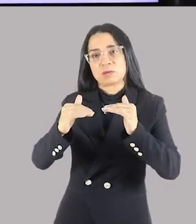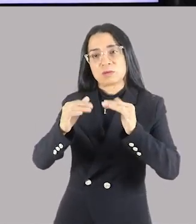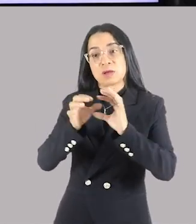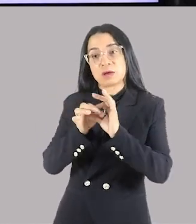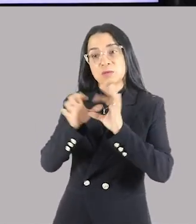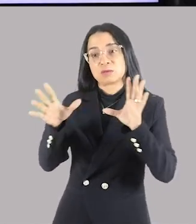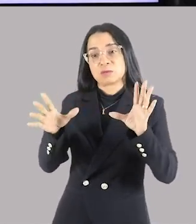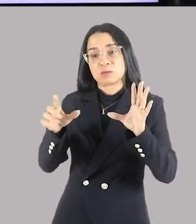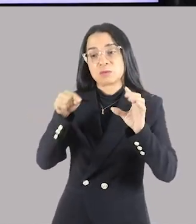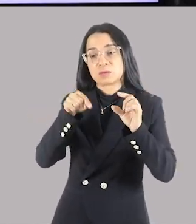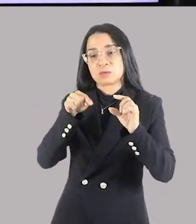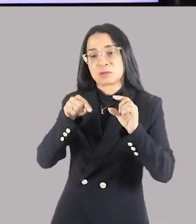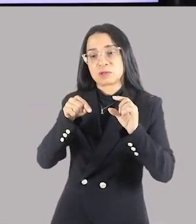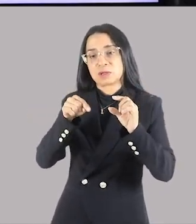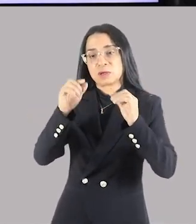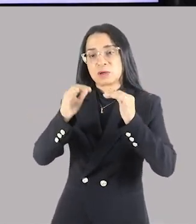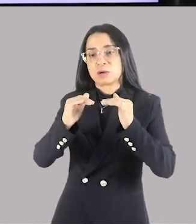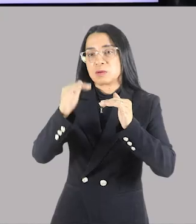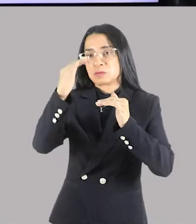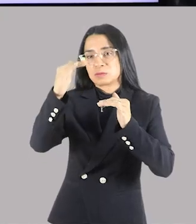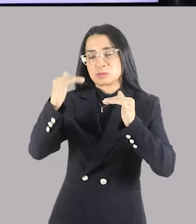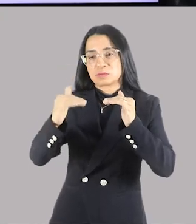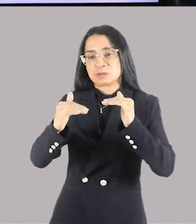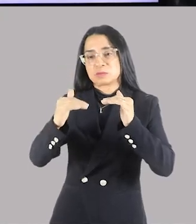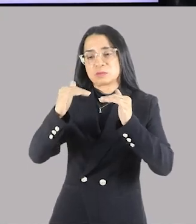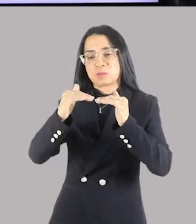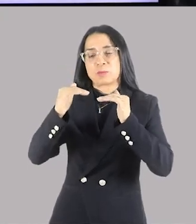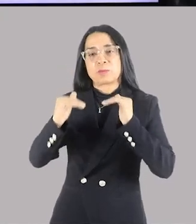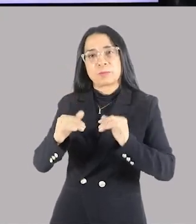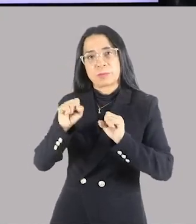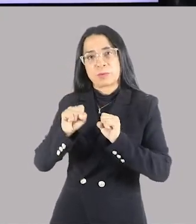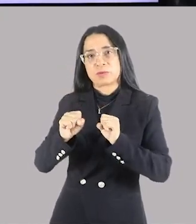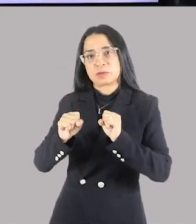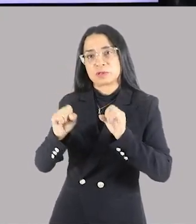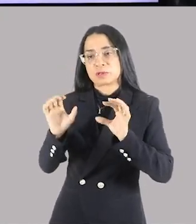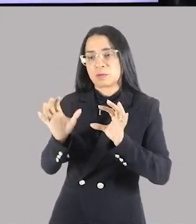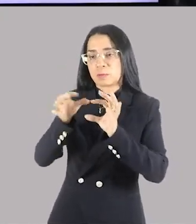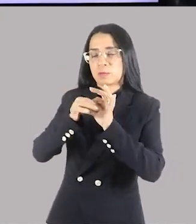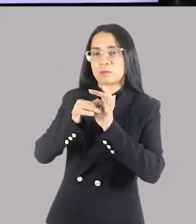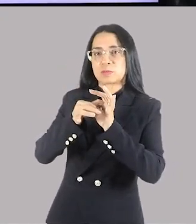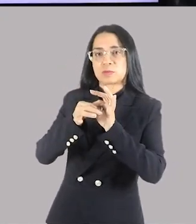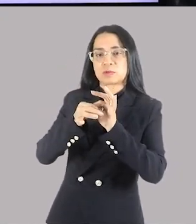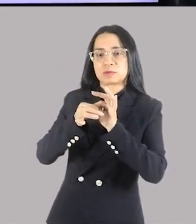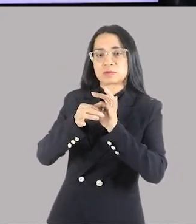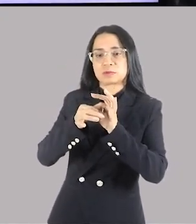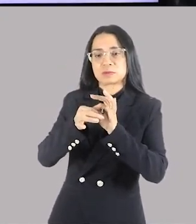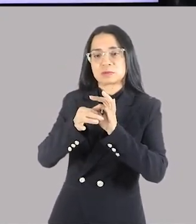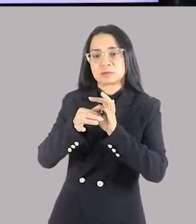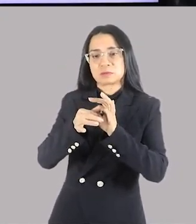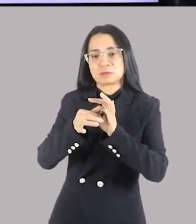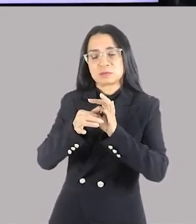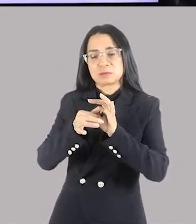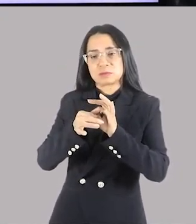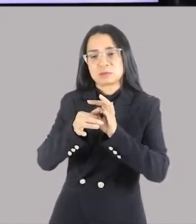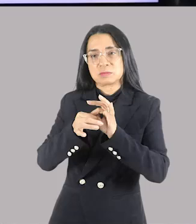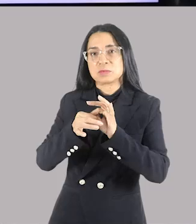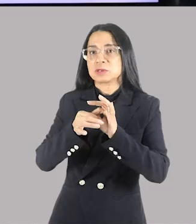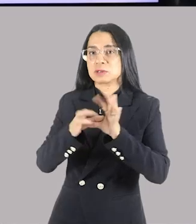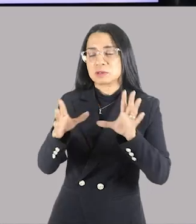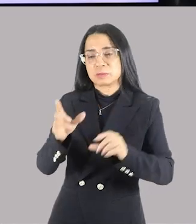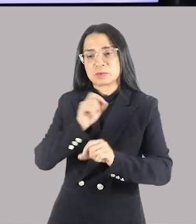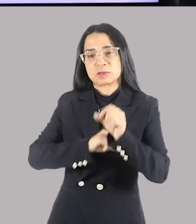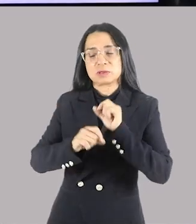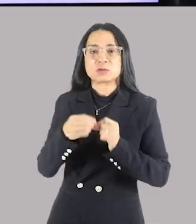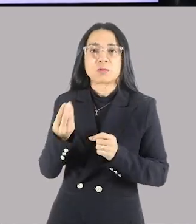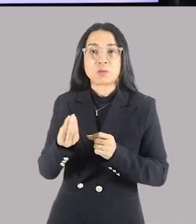autônomos. Mas os órgãos superiores e os órgãos subalternos podem estar vinculados tanto aos órgãos independentes quanto aos